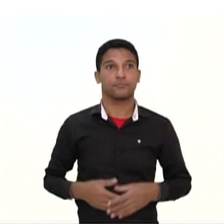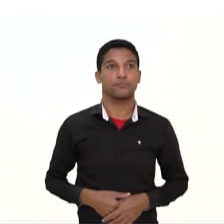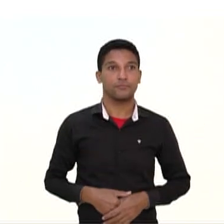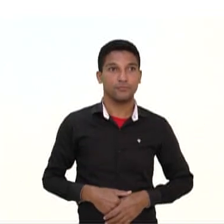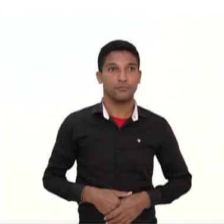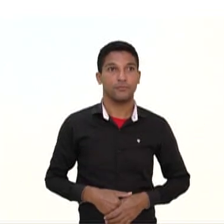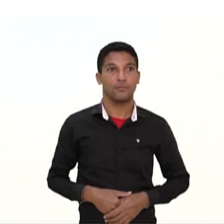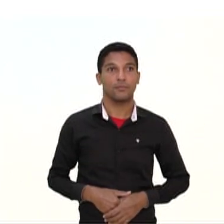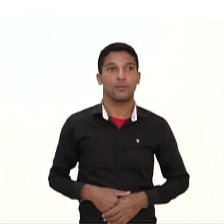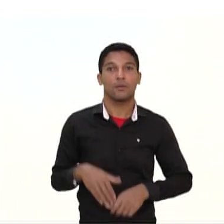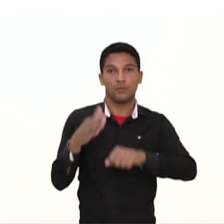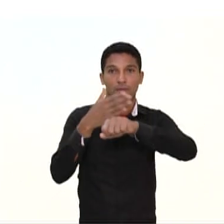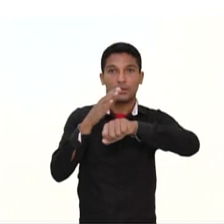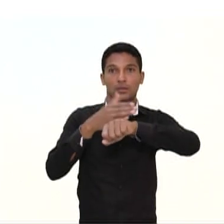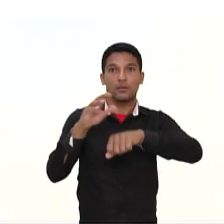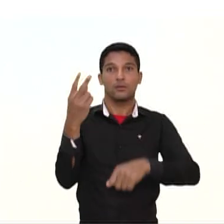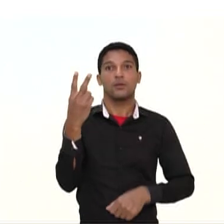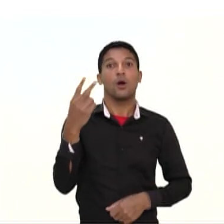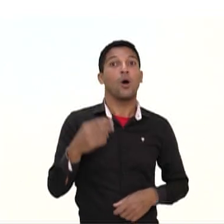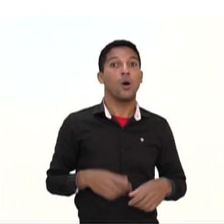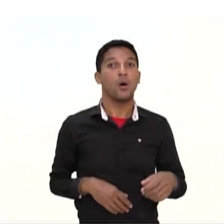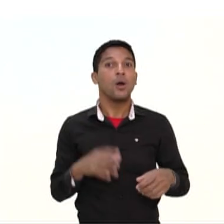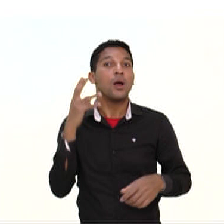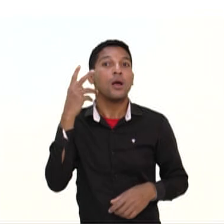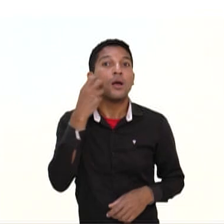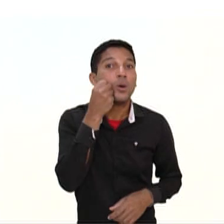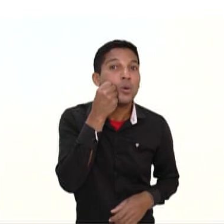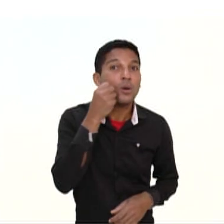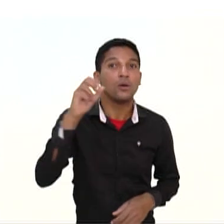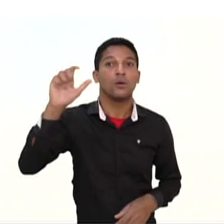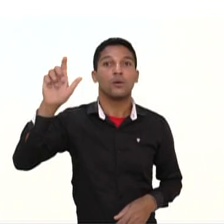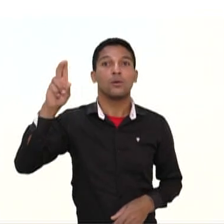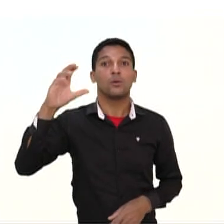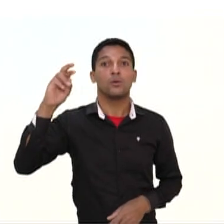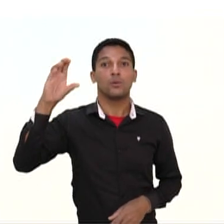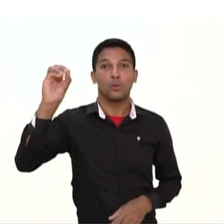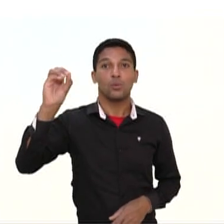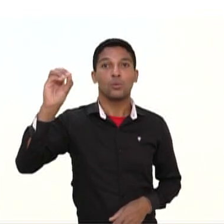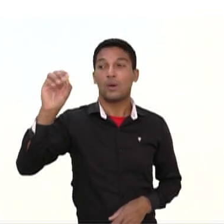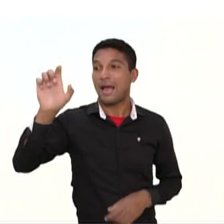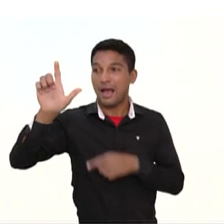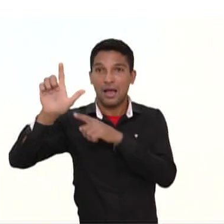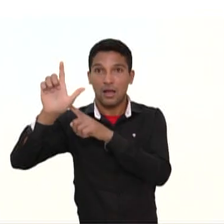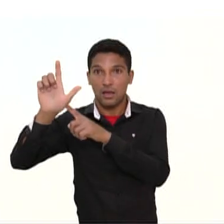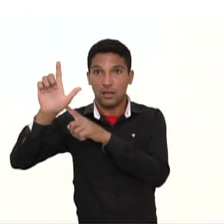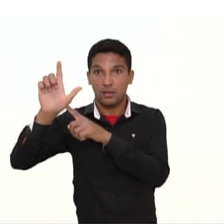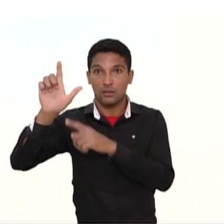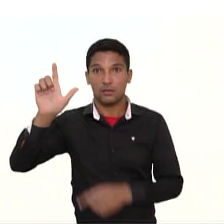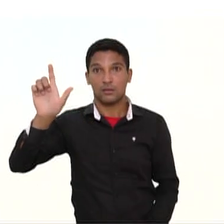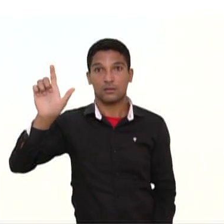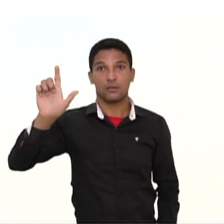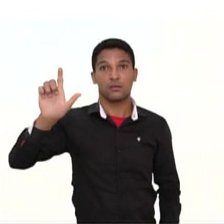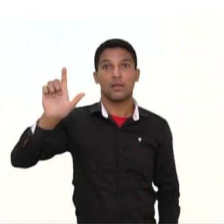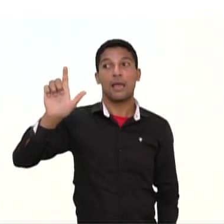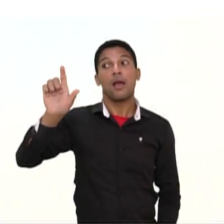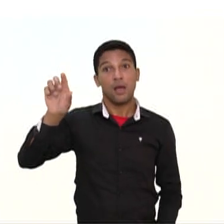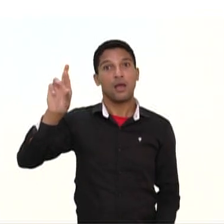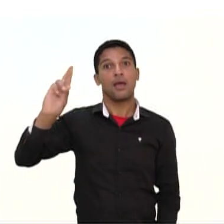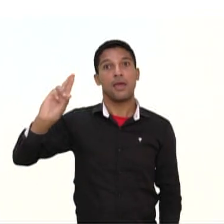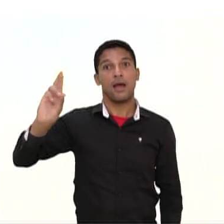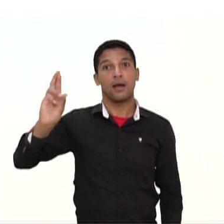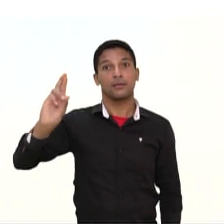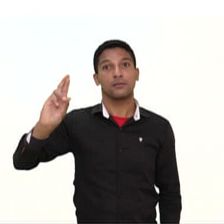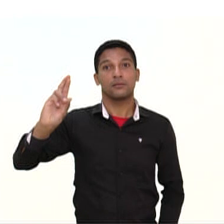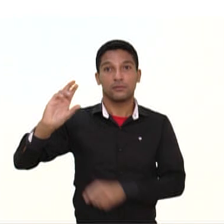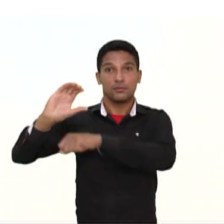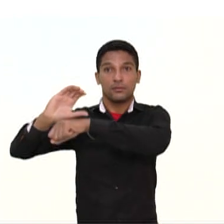o lucro L, preste bem atenção na leitura, a leitura é mais do que importante. O lucro L em reais de uma empresa